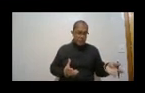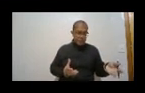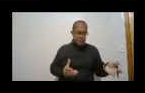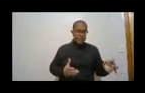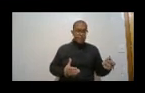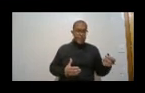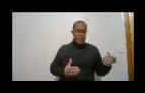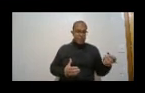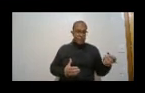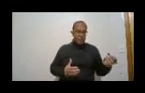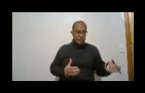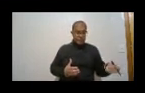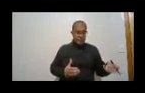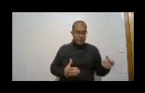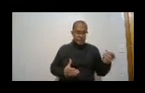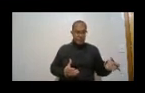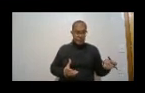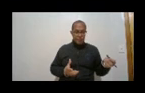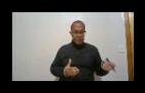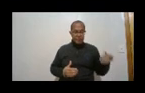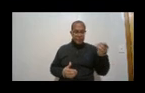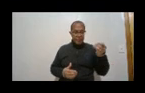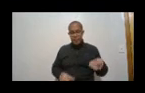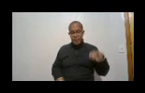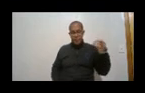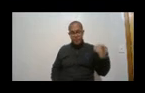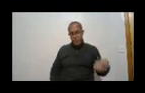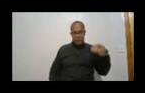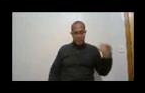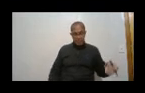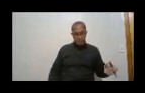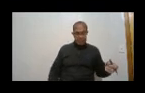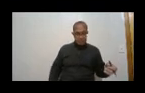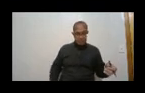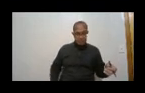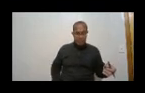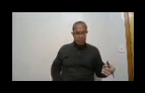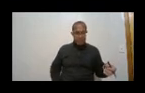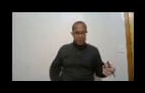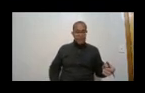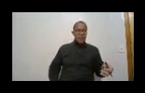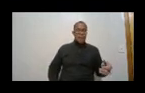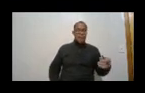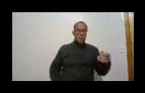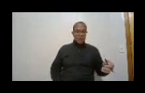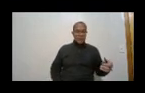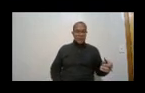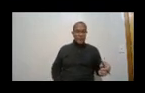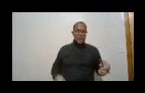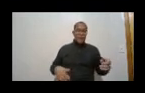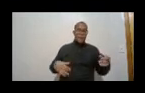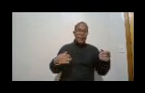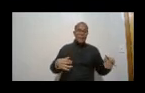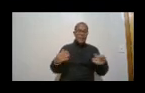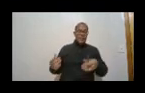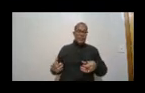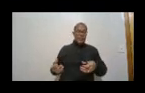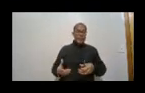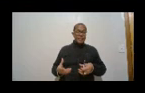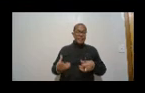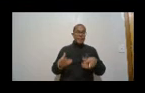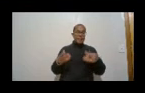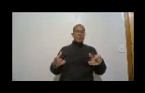fígado que faz biotransformação, metabolismo, tem rim, tem pulmão, tem trato gastrointestinal, tá? E a droga também, para